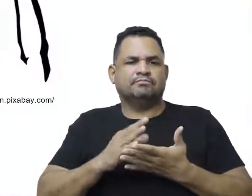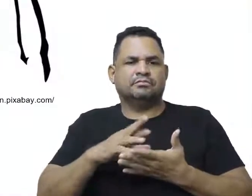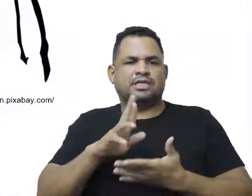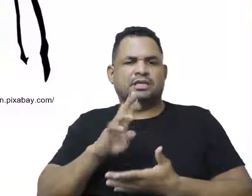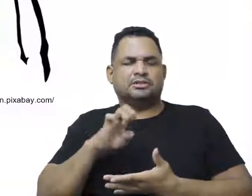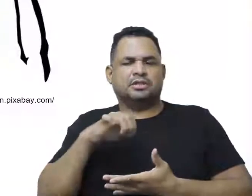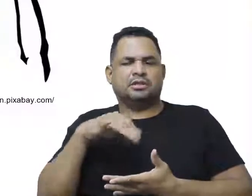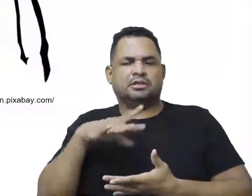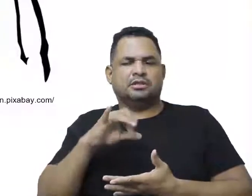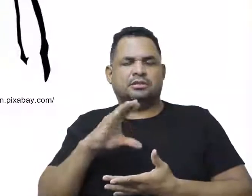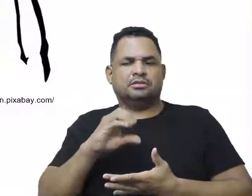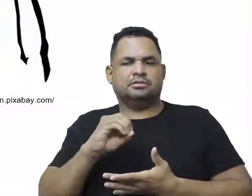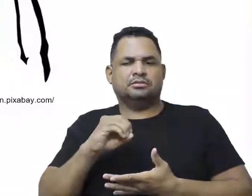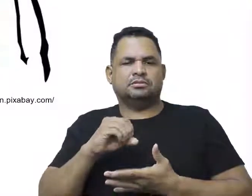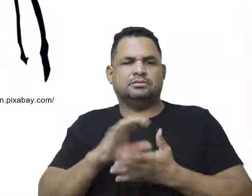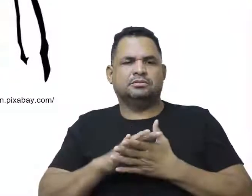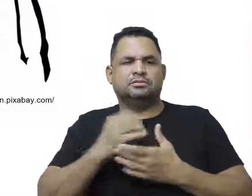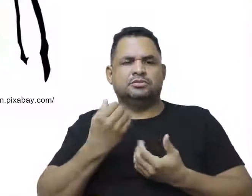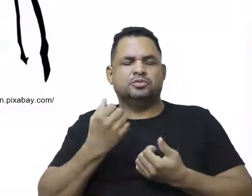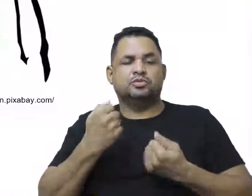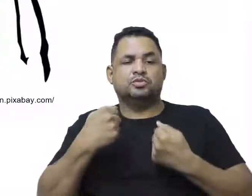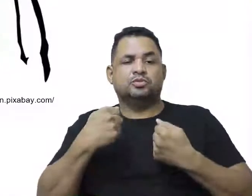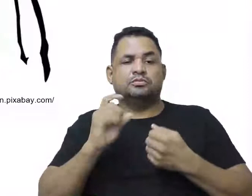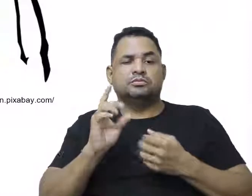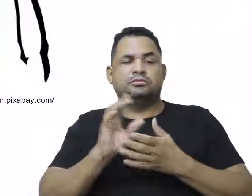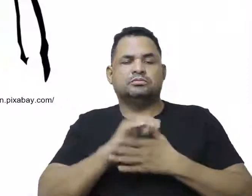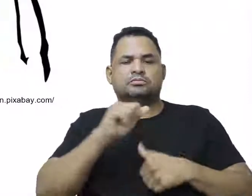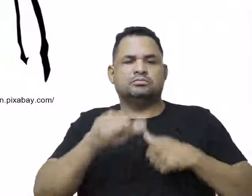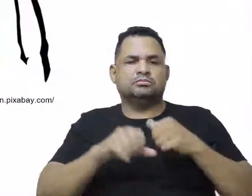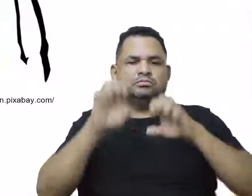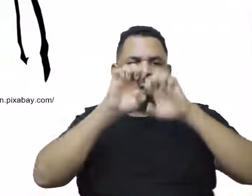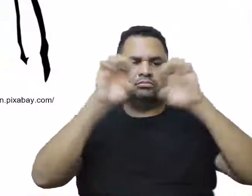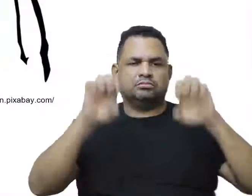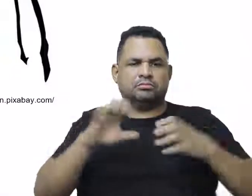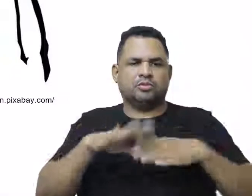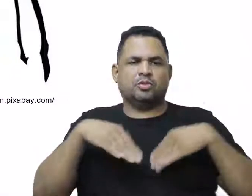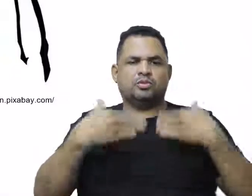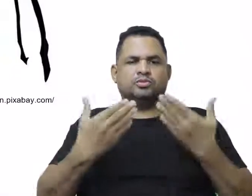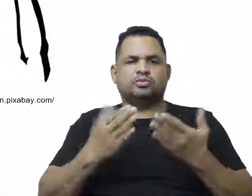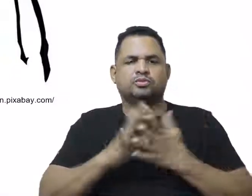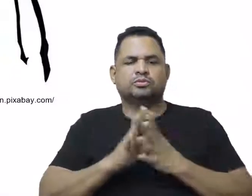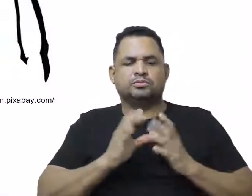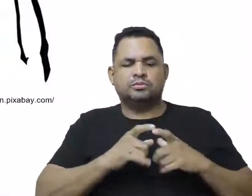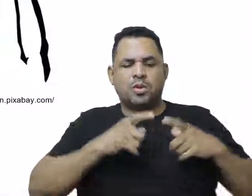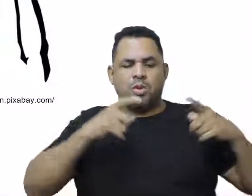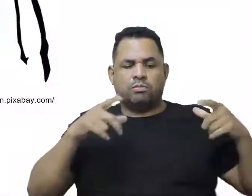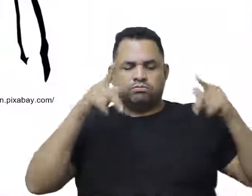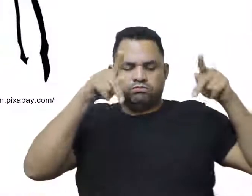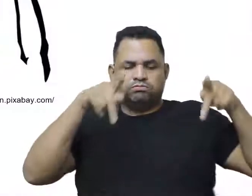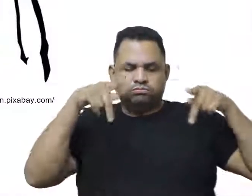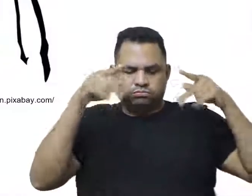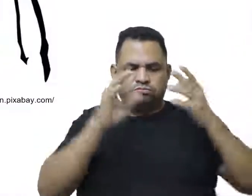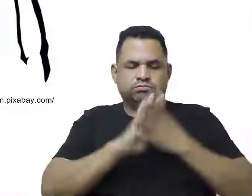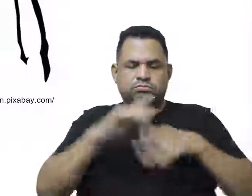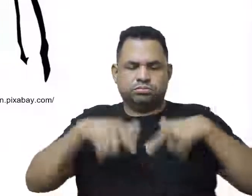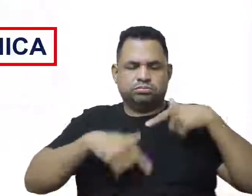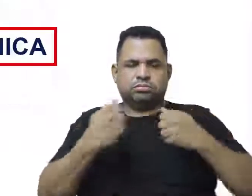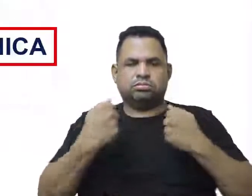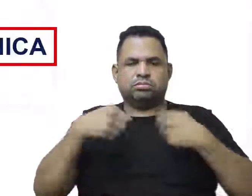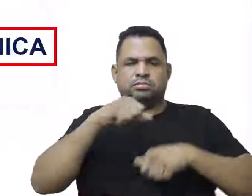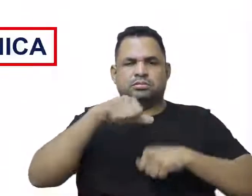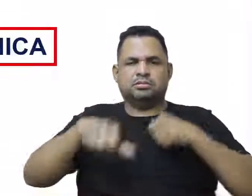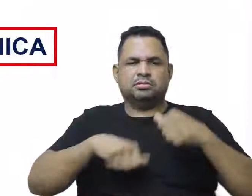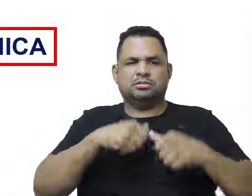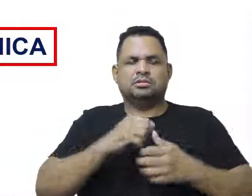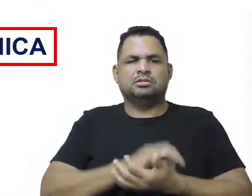ou seja só é possível mudar essa estrutura da sociedade quando todo mundo a maioria seja o proletariado o poder transformador